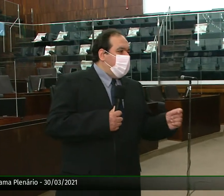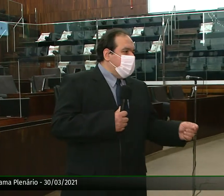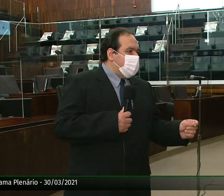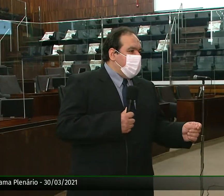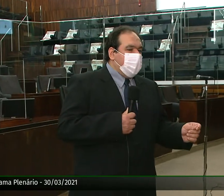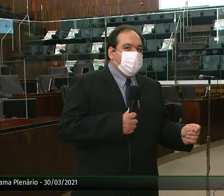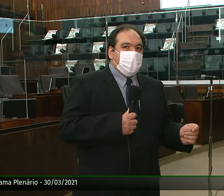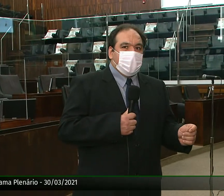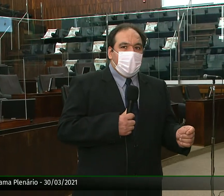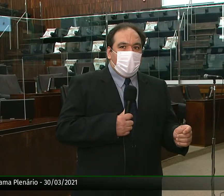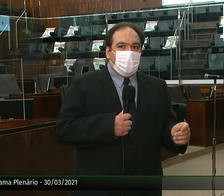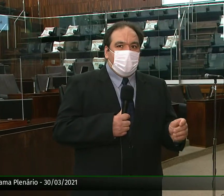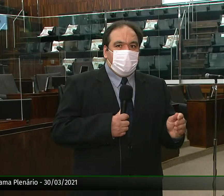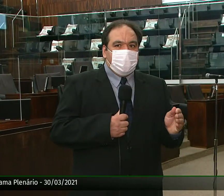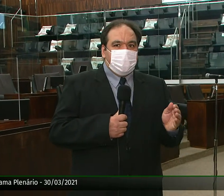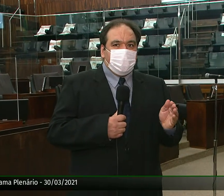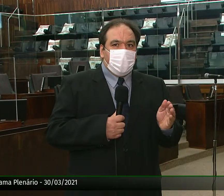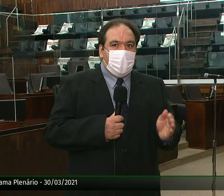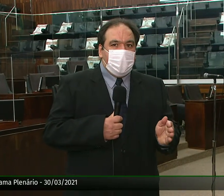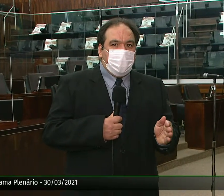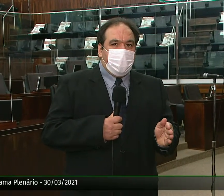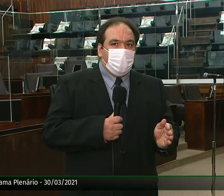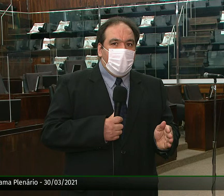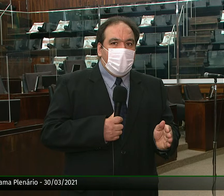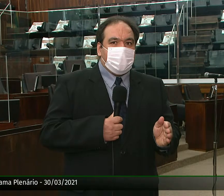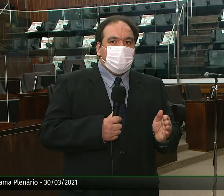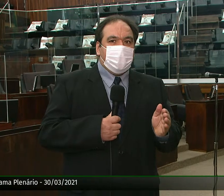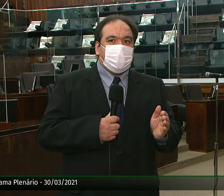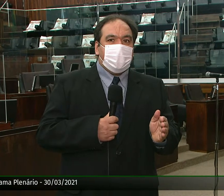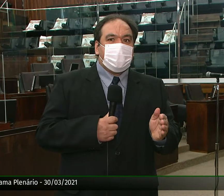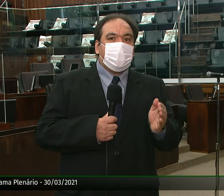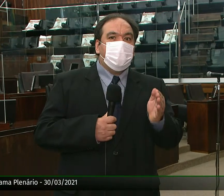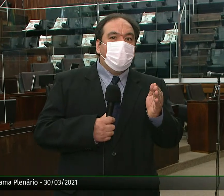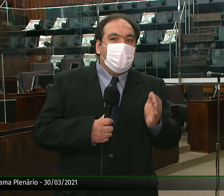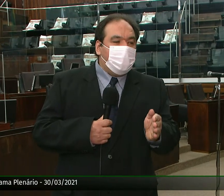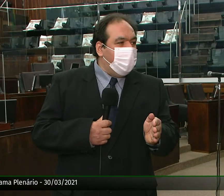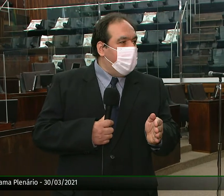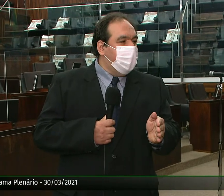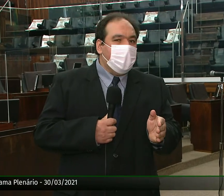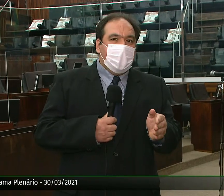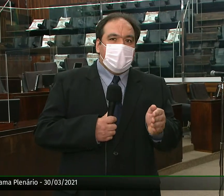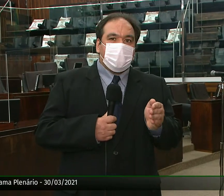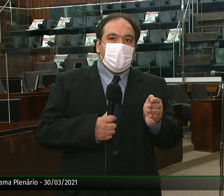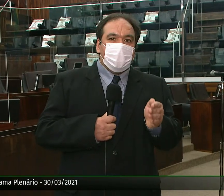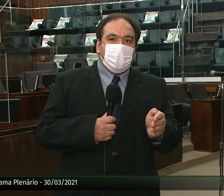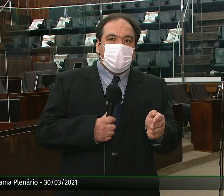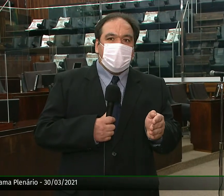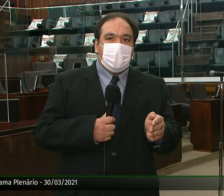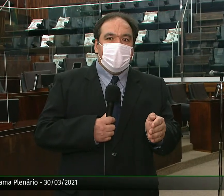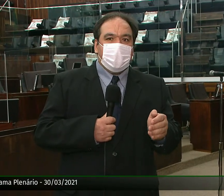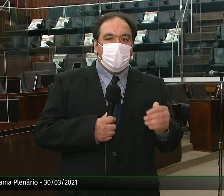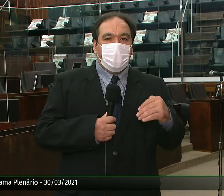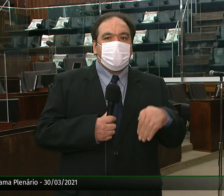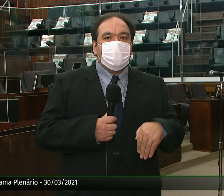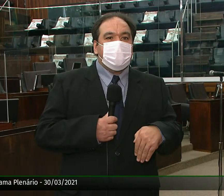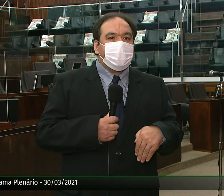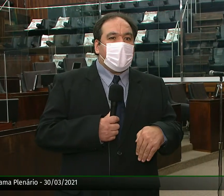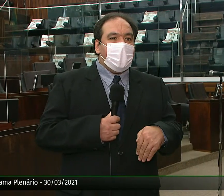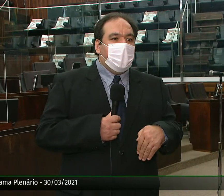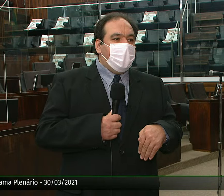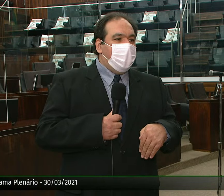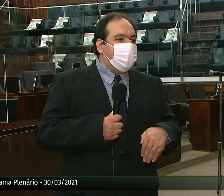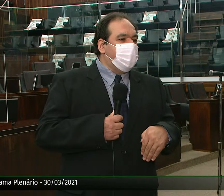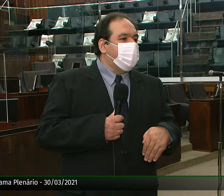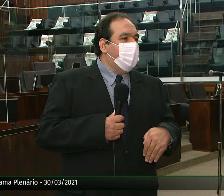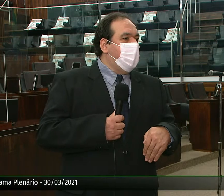Por imposição regimental, precisa de 48 horas e vai ser na segunda-feira, às 14h30. Nós vamos